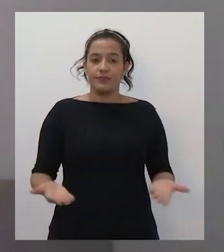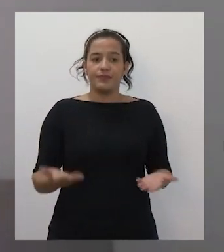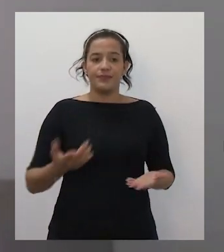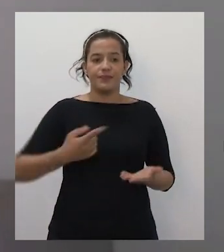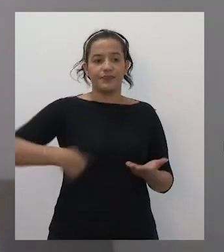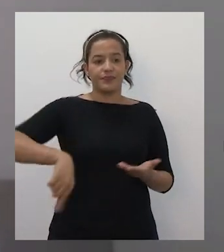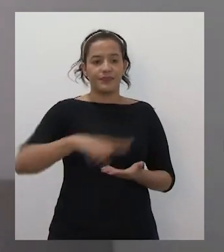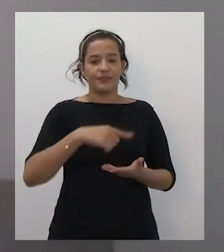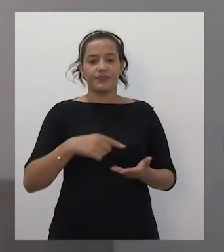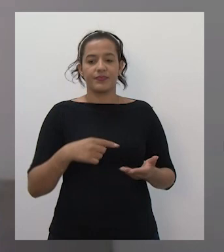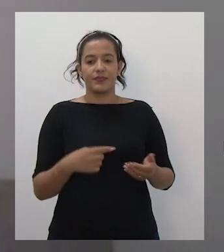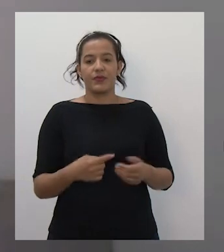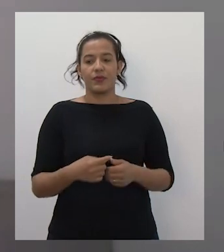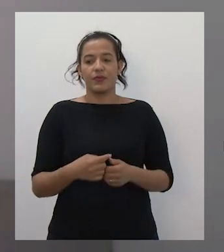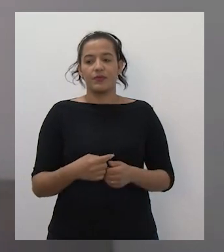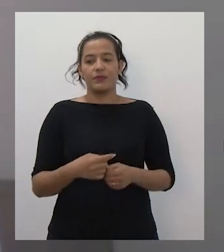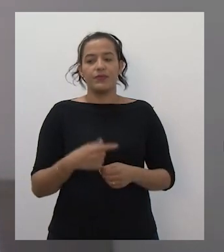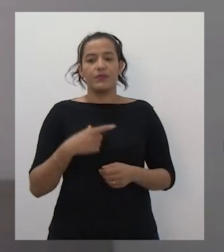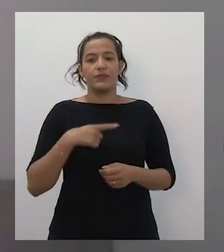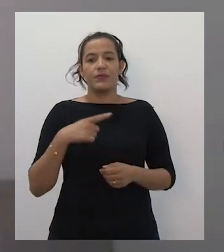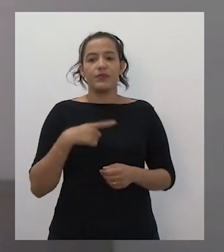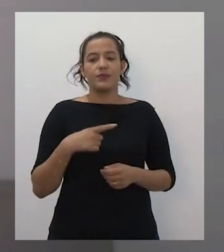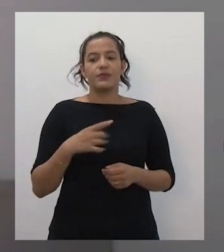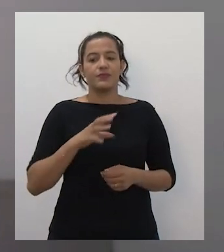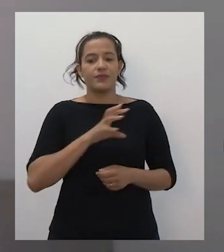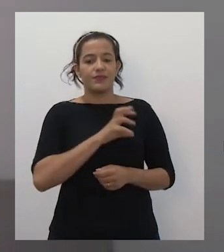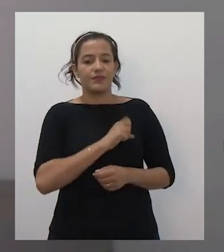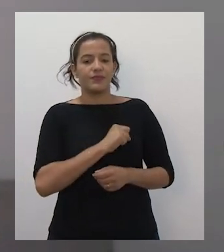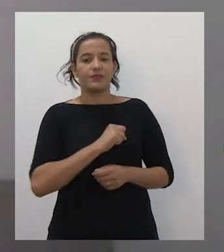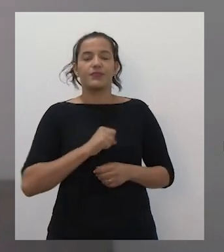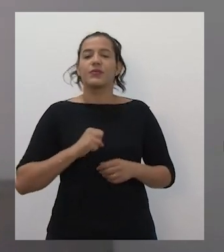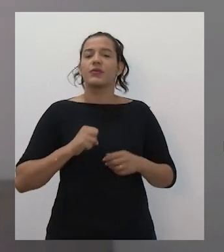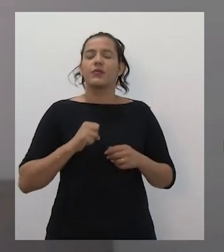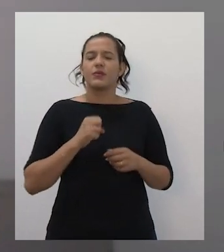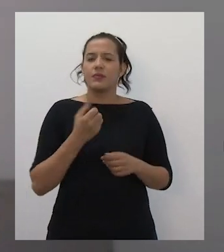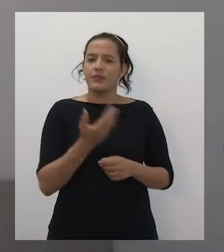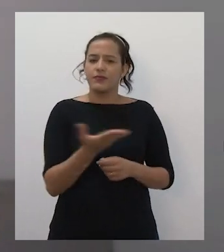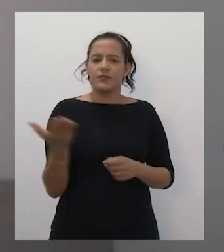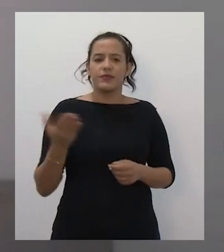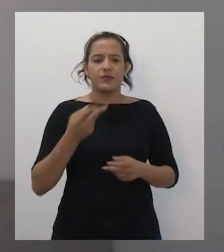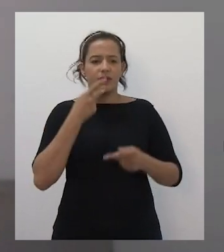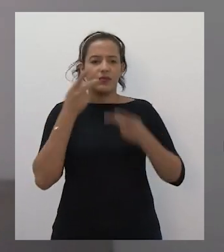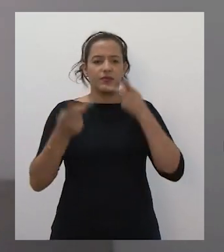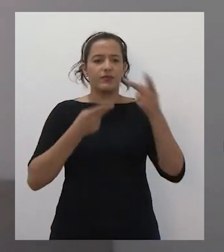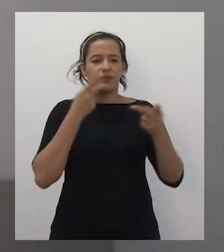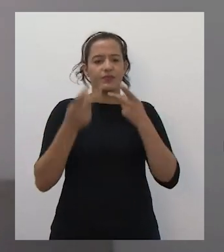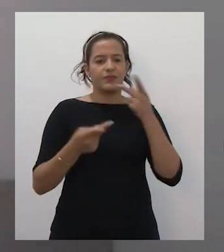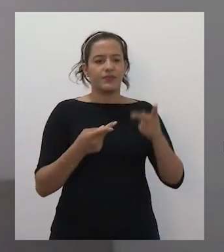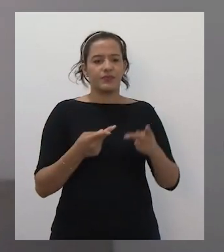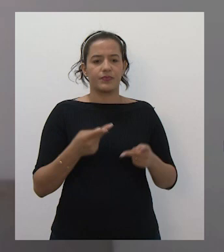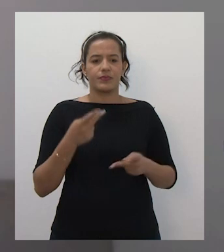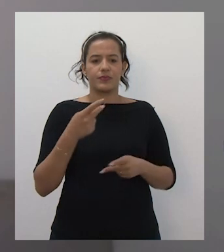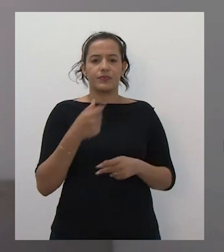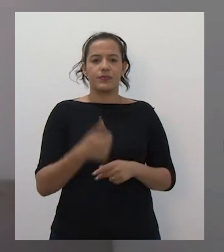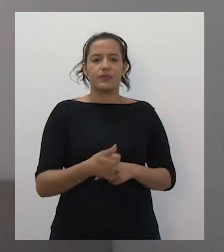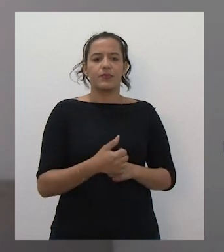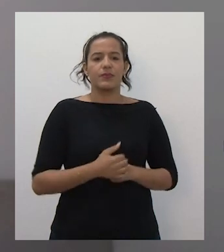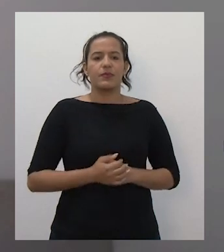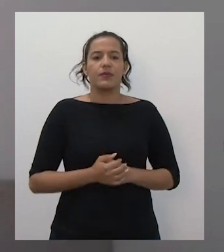olha, eu amei tudo que você trouxe, porque realmente você deu